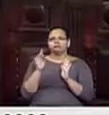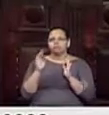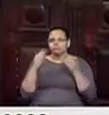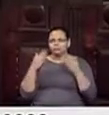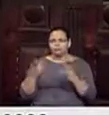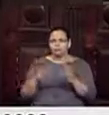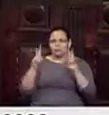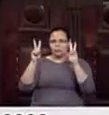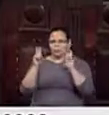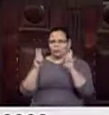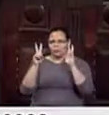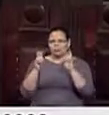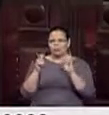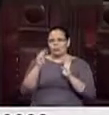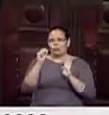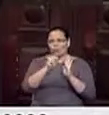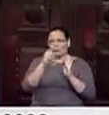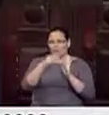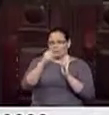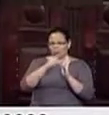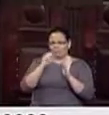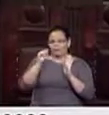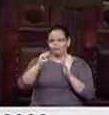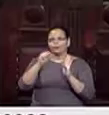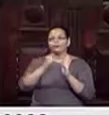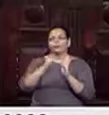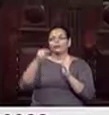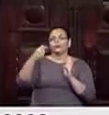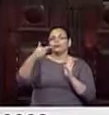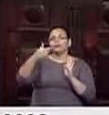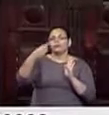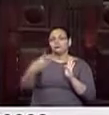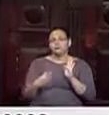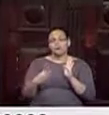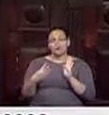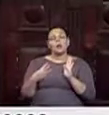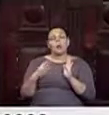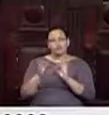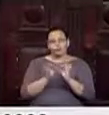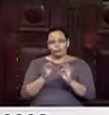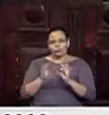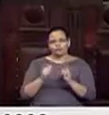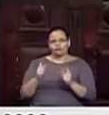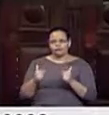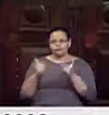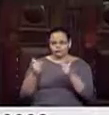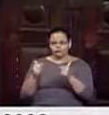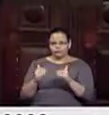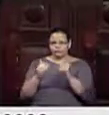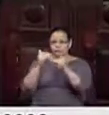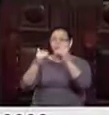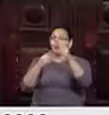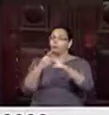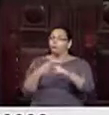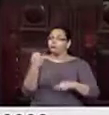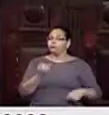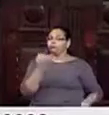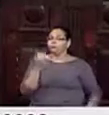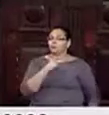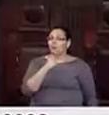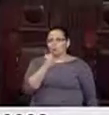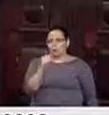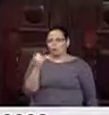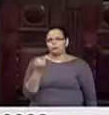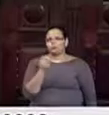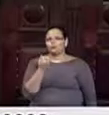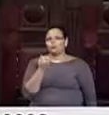especialmente este tema, o 8º e o 23, o projeto pode avançar, porque ele é importante. E poderemos ter outra oportunidade na